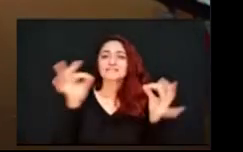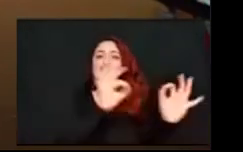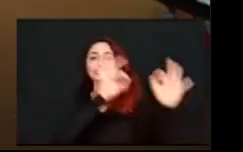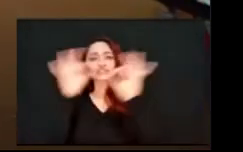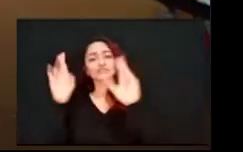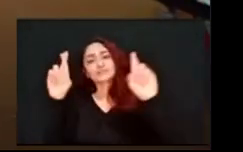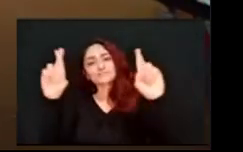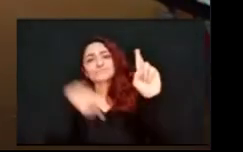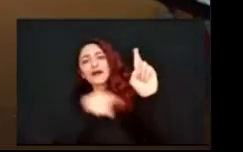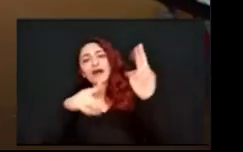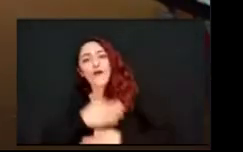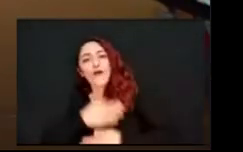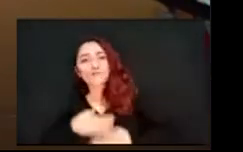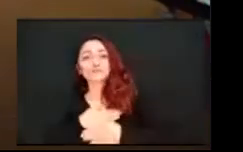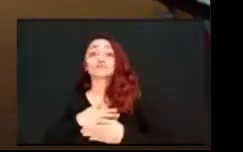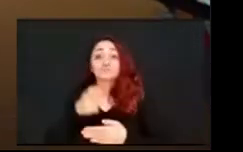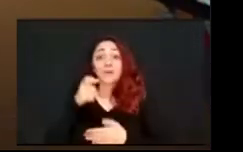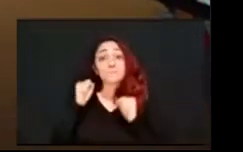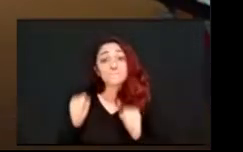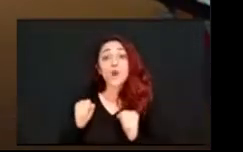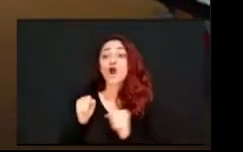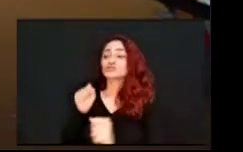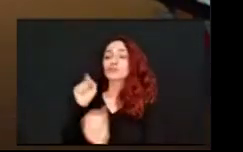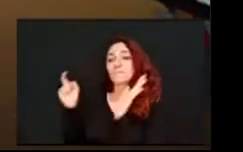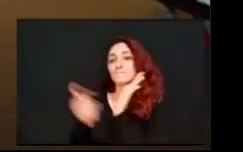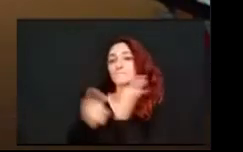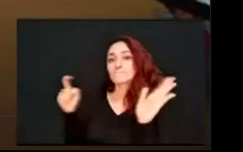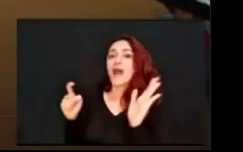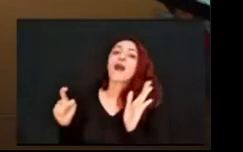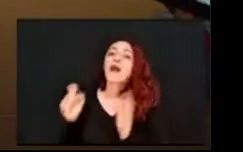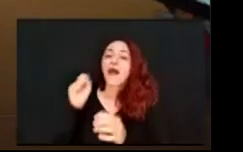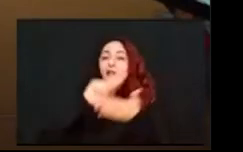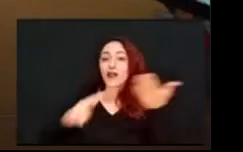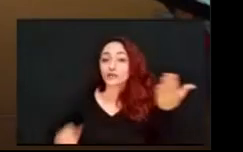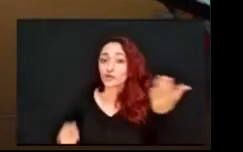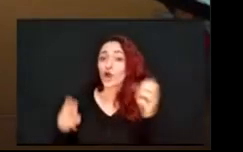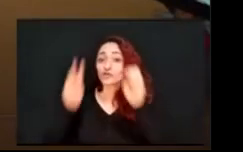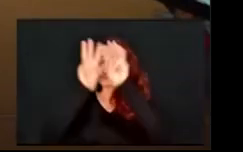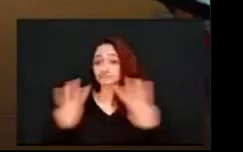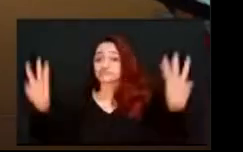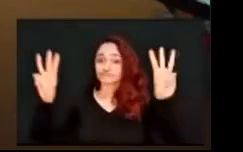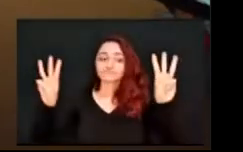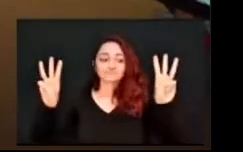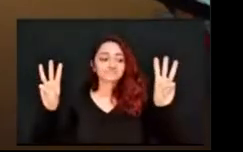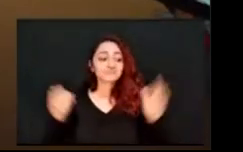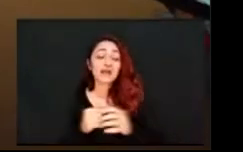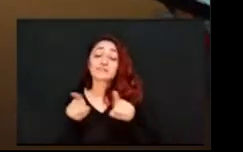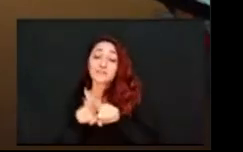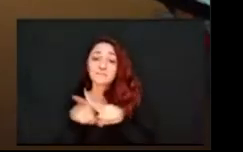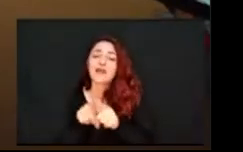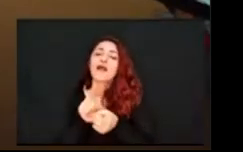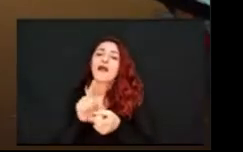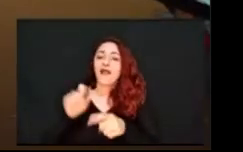gostado acesso em nosso relatório grupo Carrefour brasil.com.br área de sustentabilidade nossos relatórios